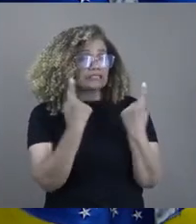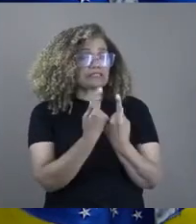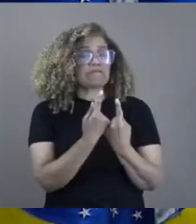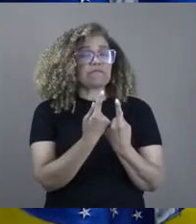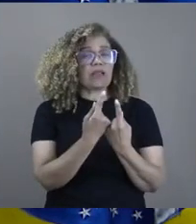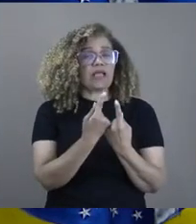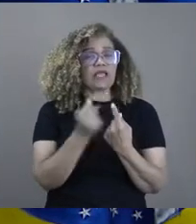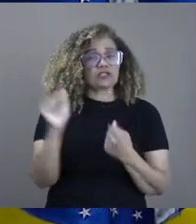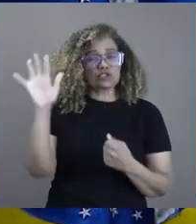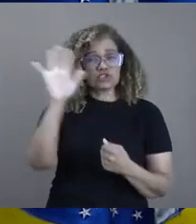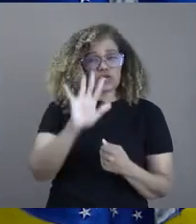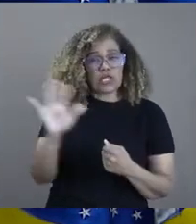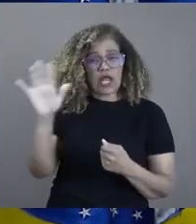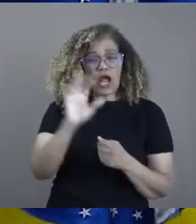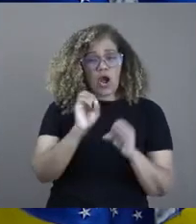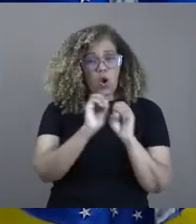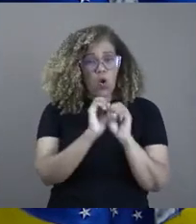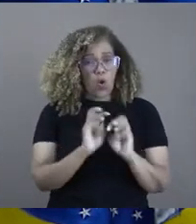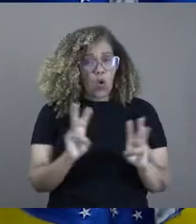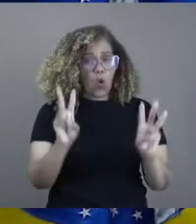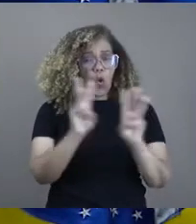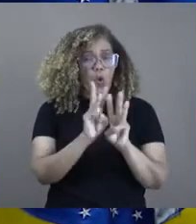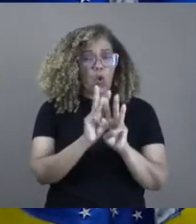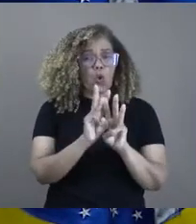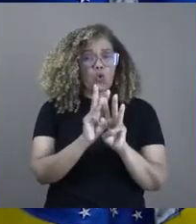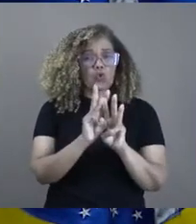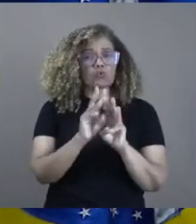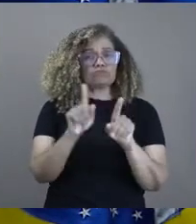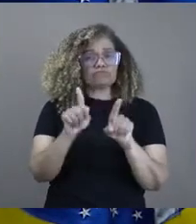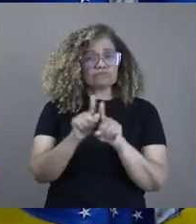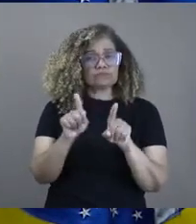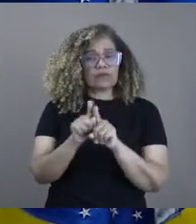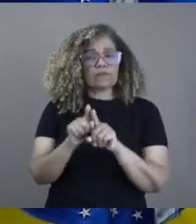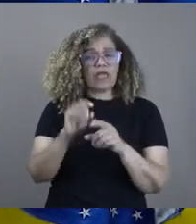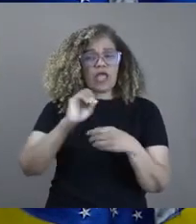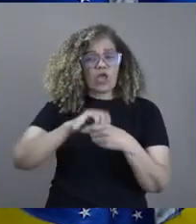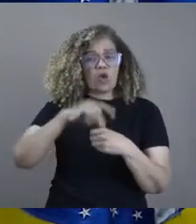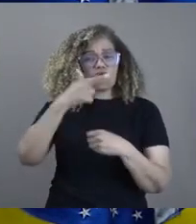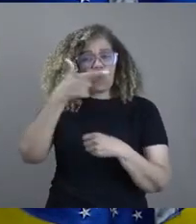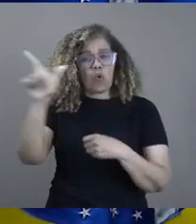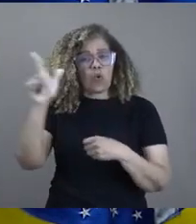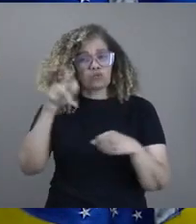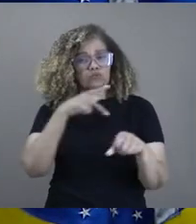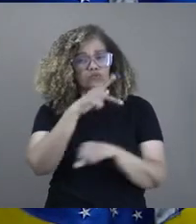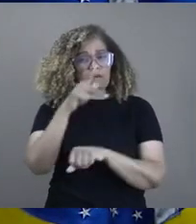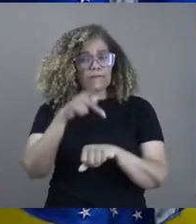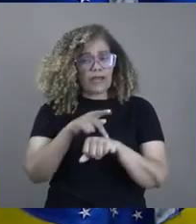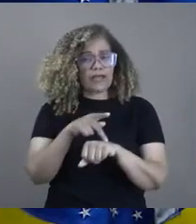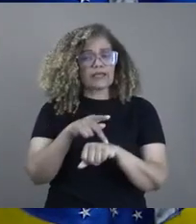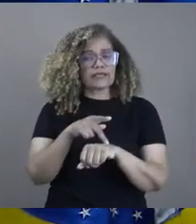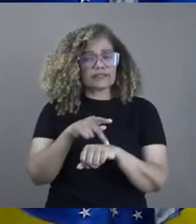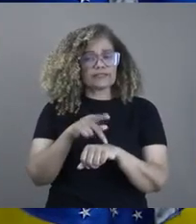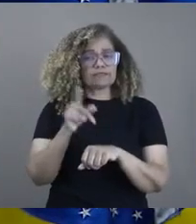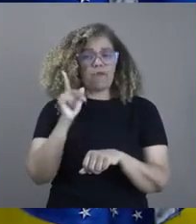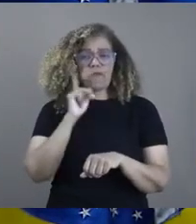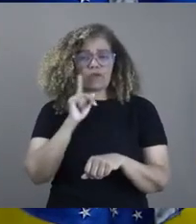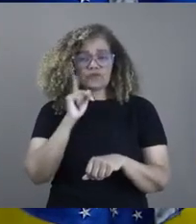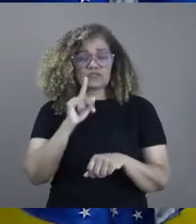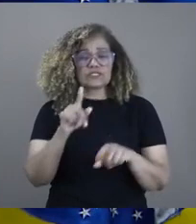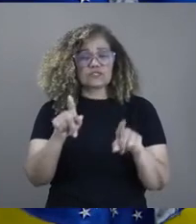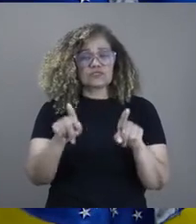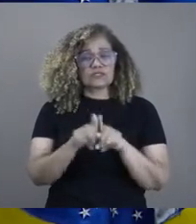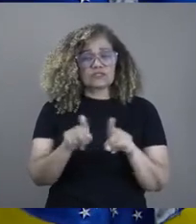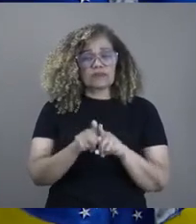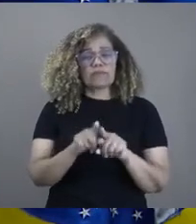ONU em Nova York O encontro vai debater especificamente